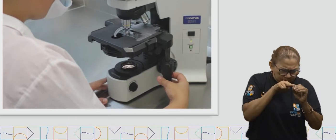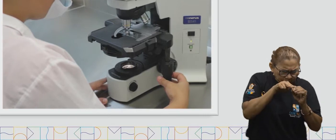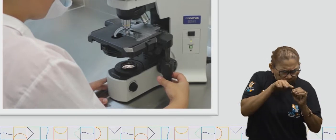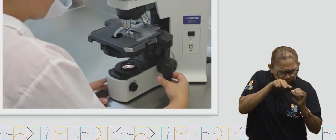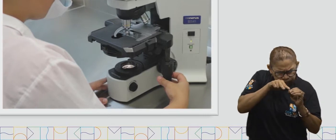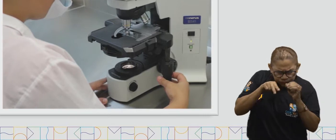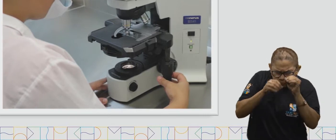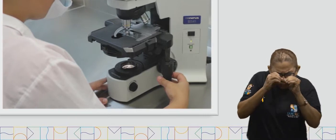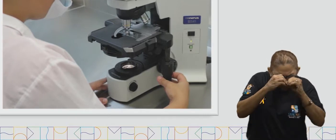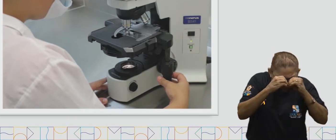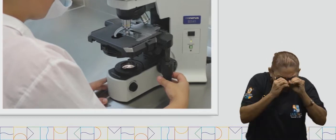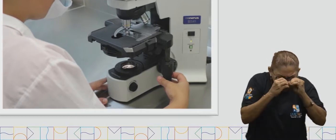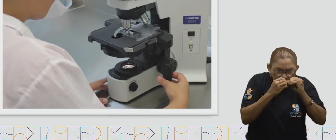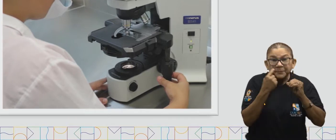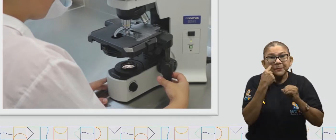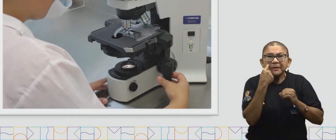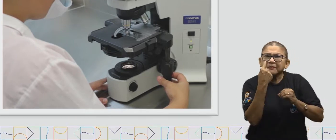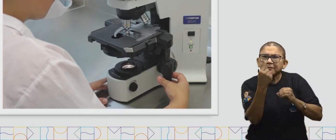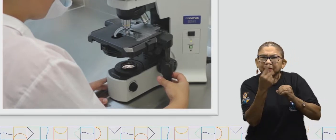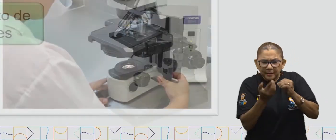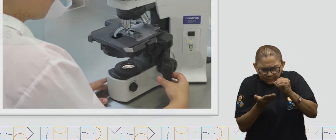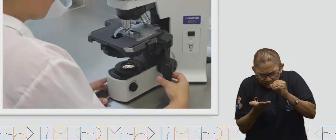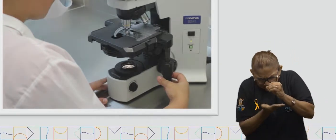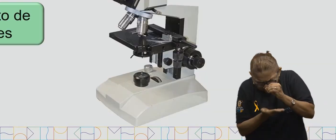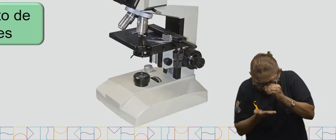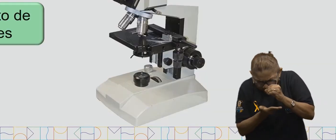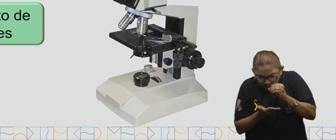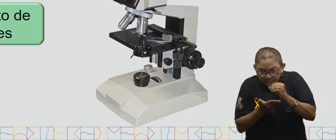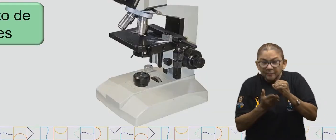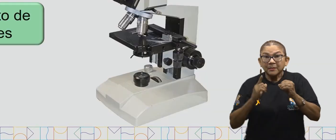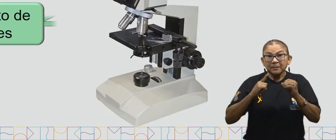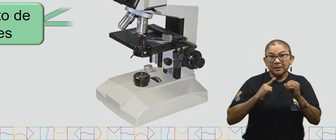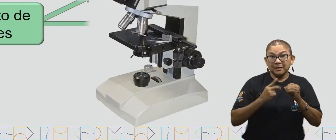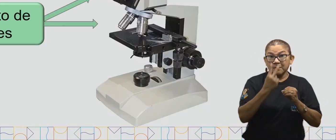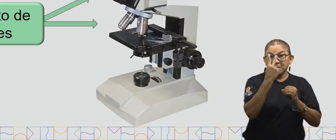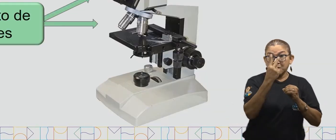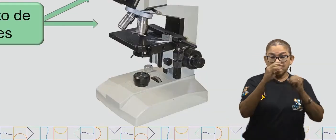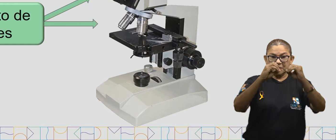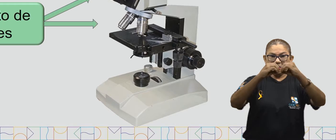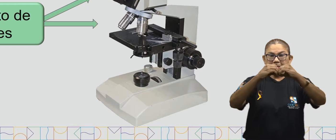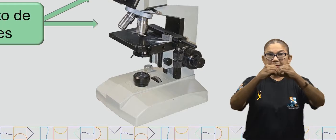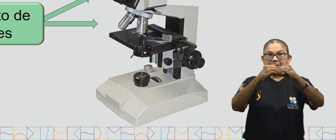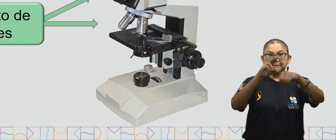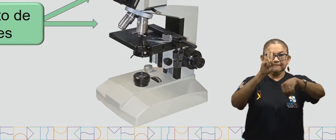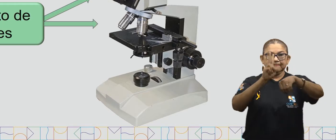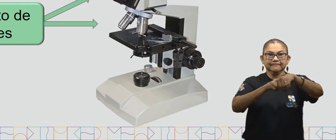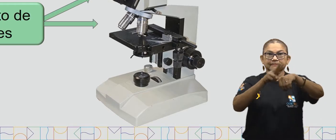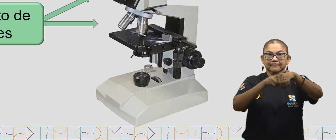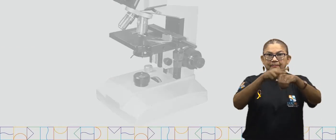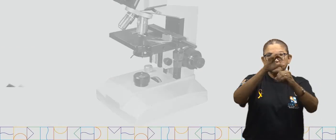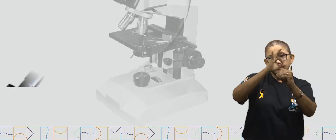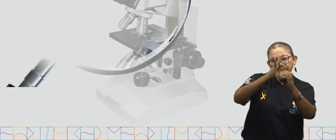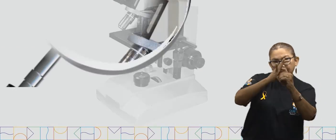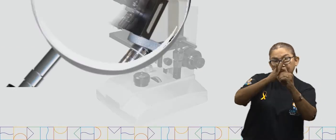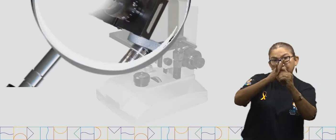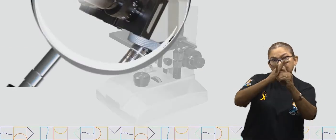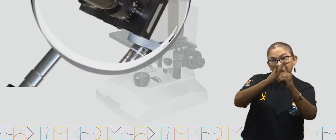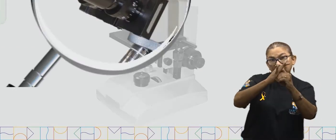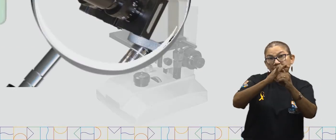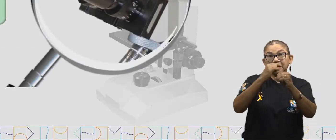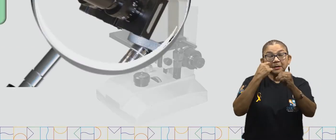de luz para observar objetos. Ele contém dois conjuntos de lentes de aumento: